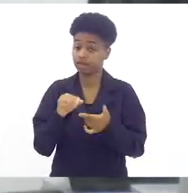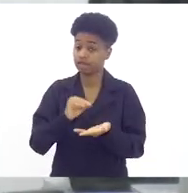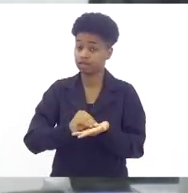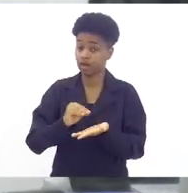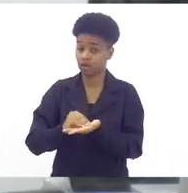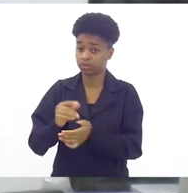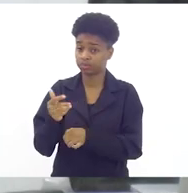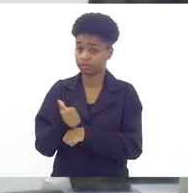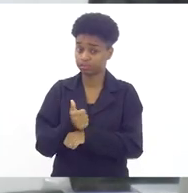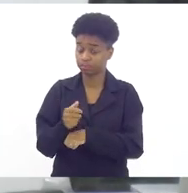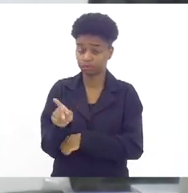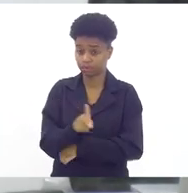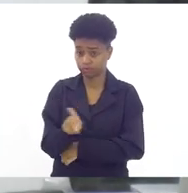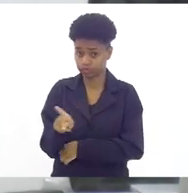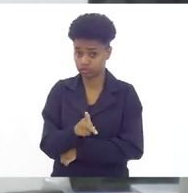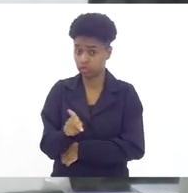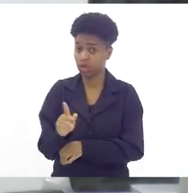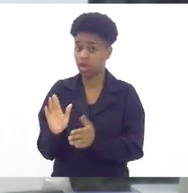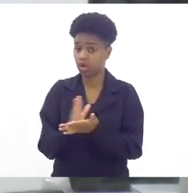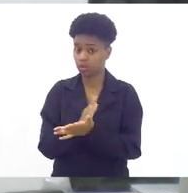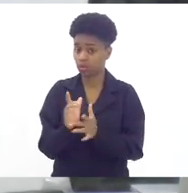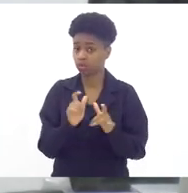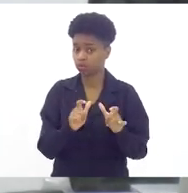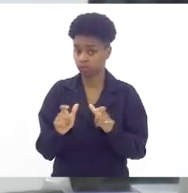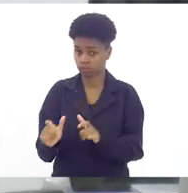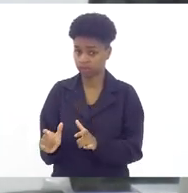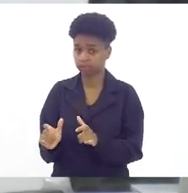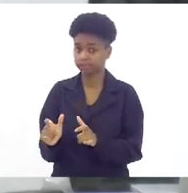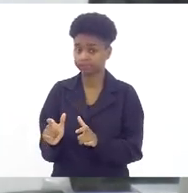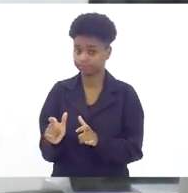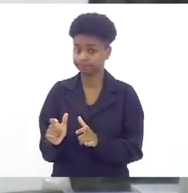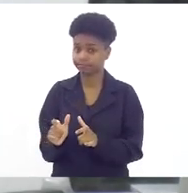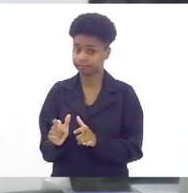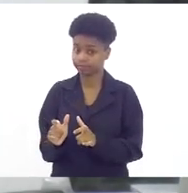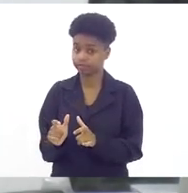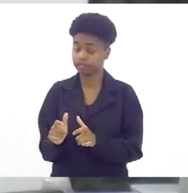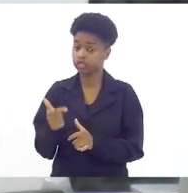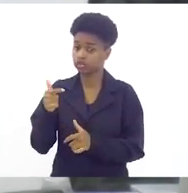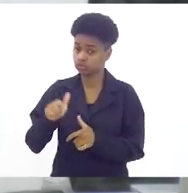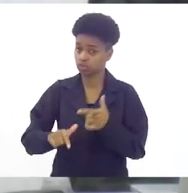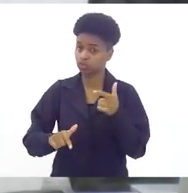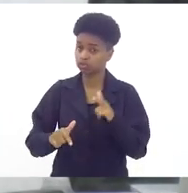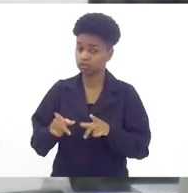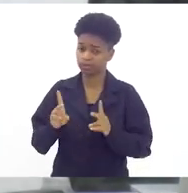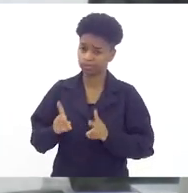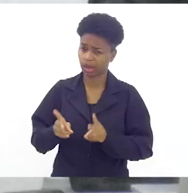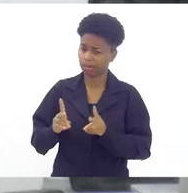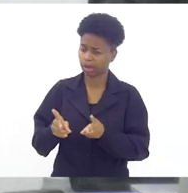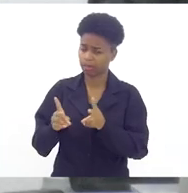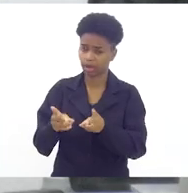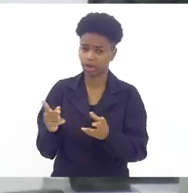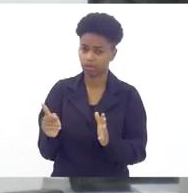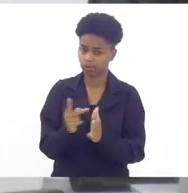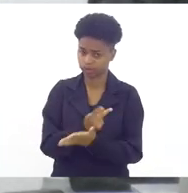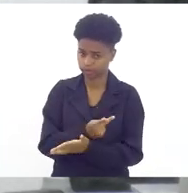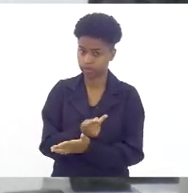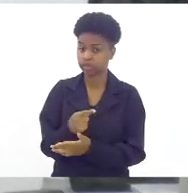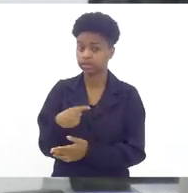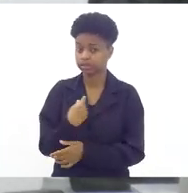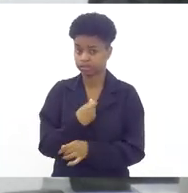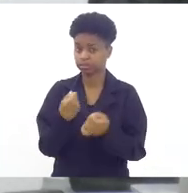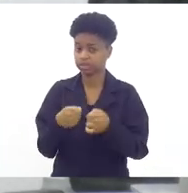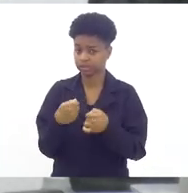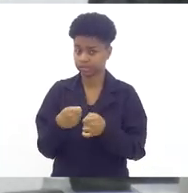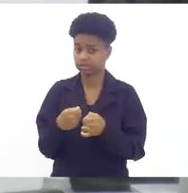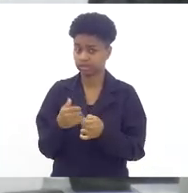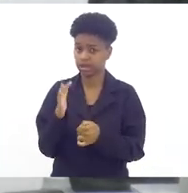professores em algumas unidades como questão né recorrente permanente que precisa ser